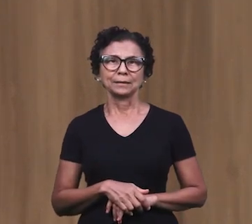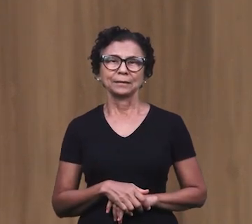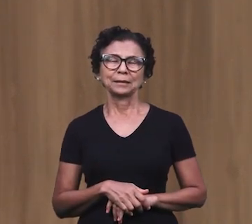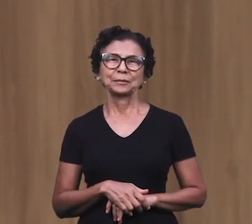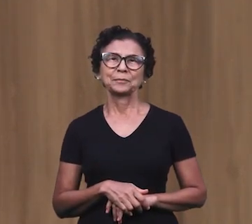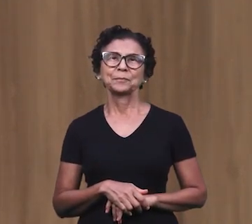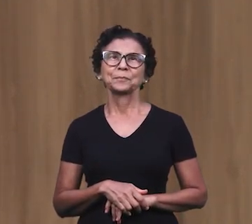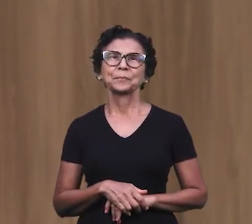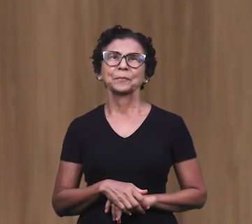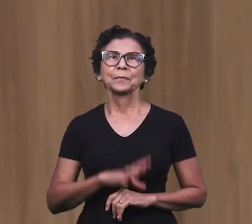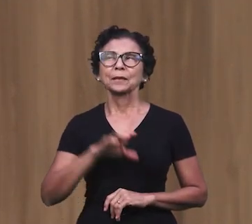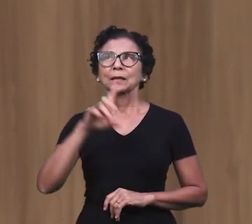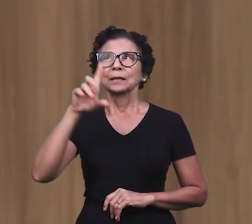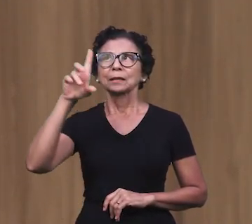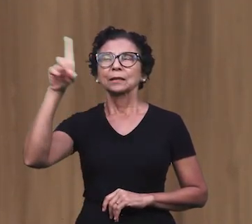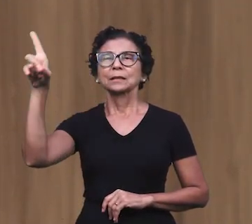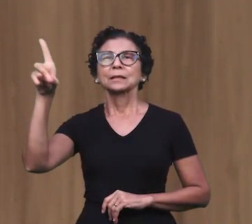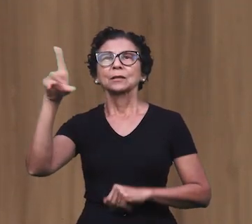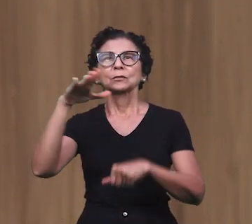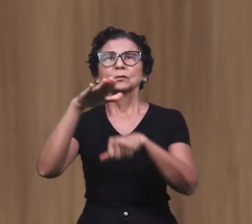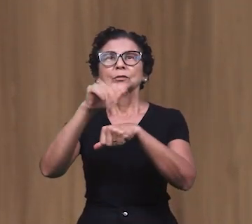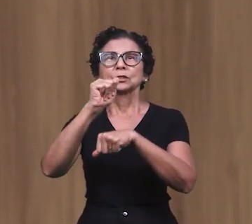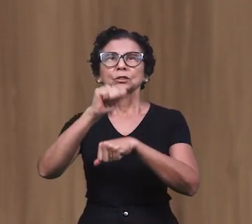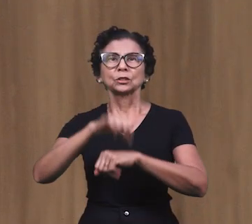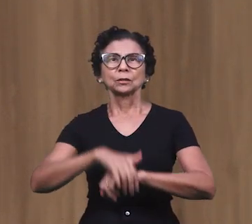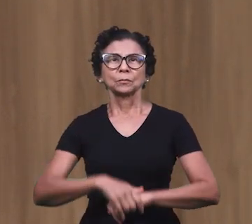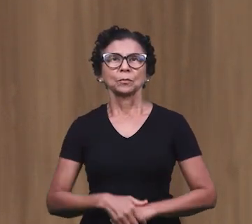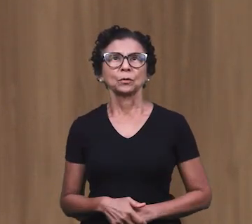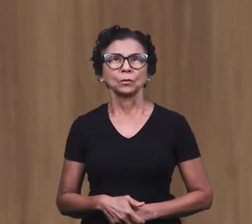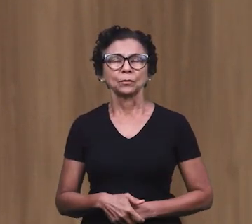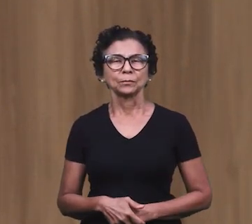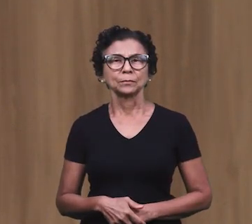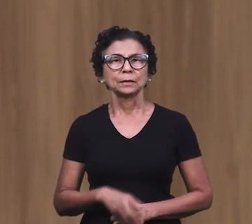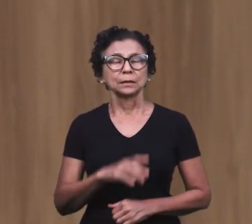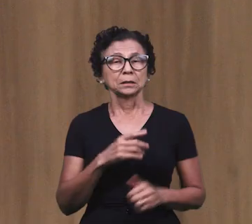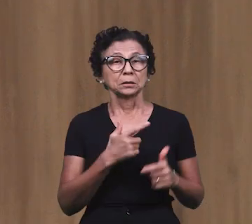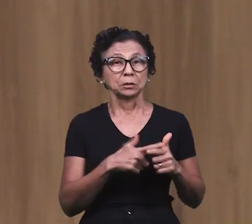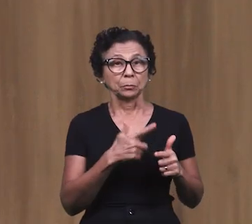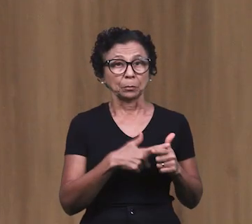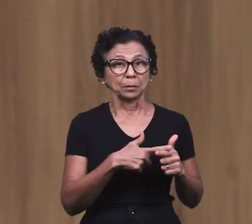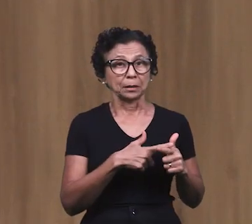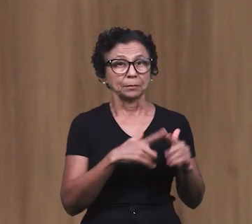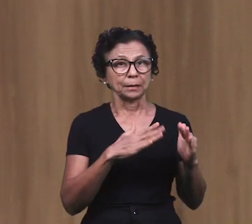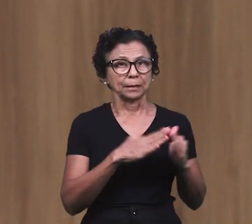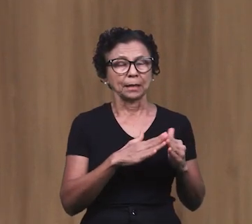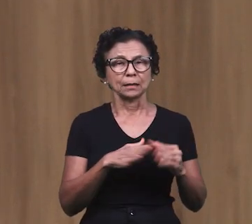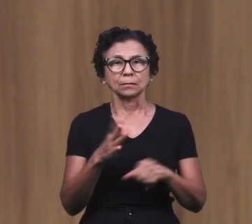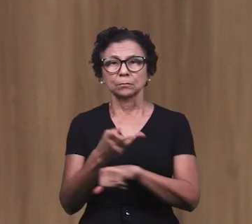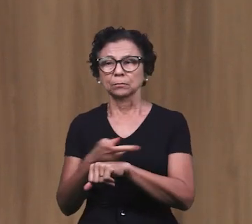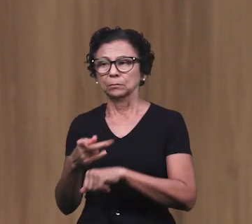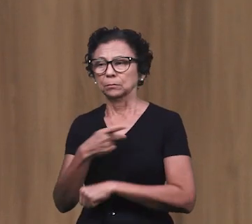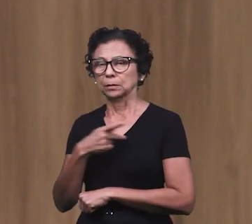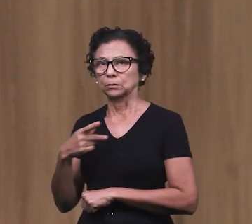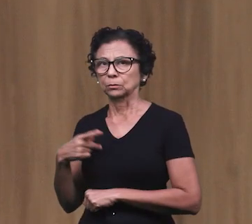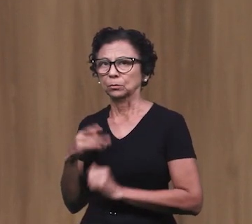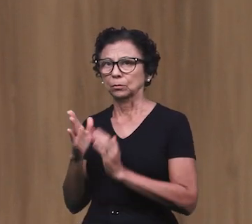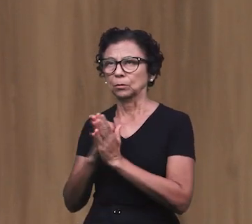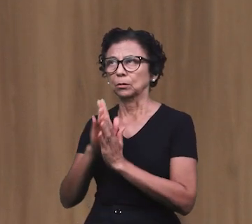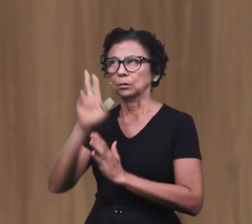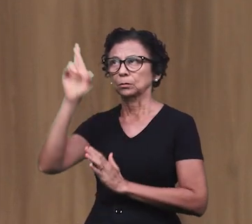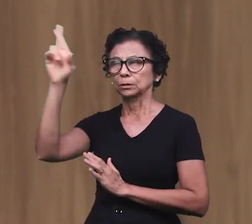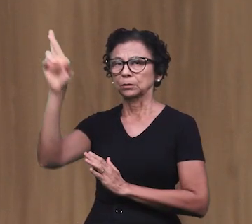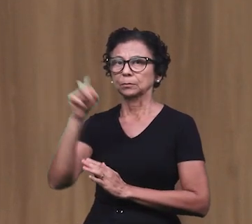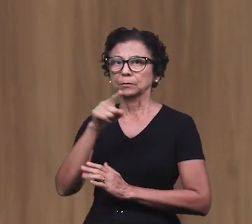casa, não espere. Procure seu pastor, procure o Senhor, dobre os seus joelhos e busque o Senhor, porque